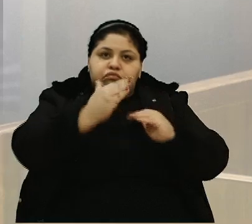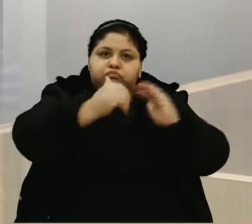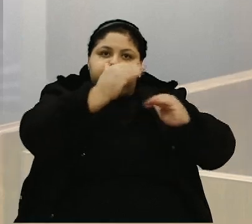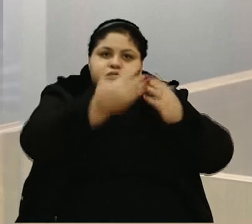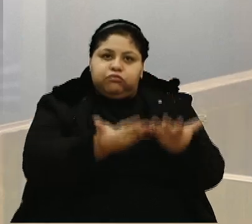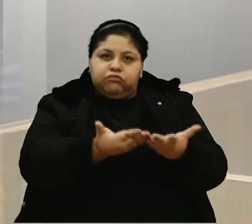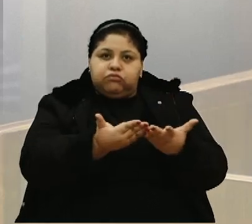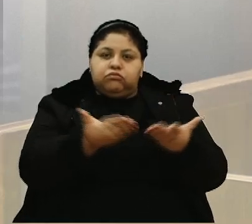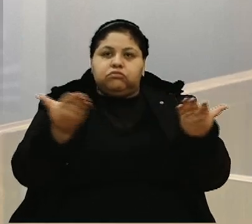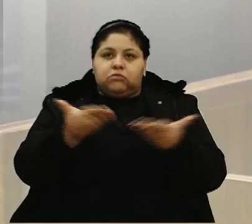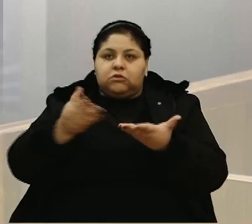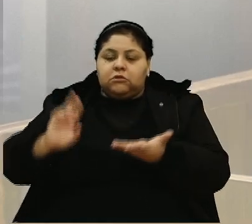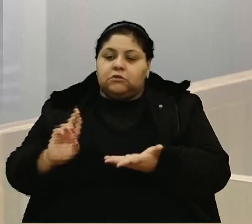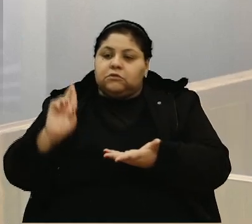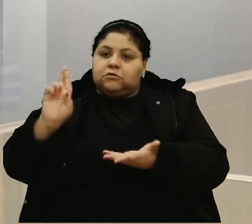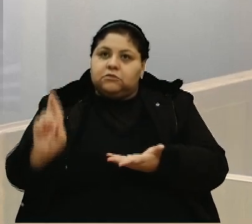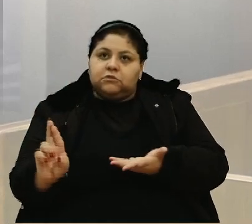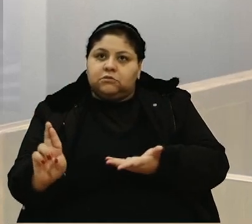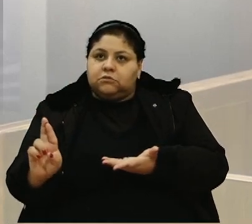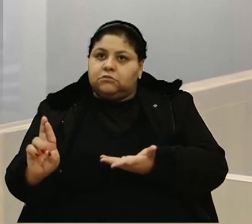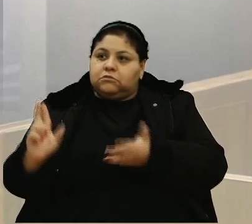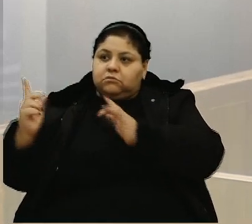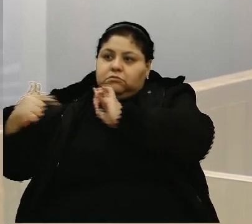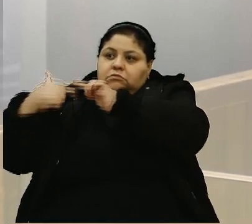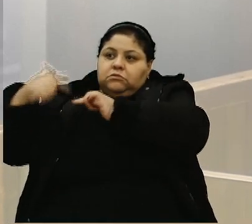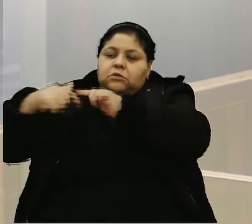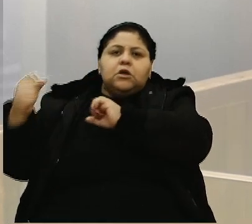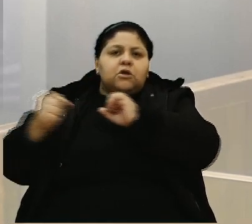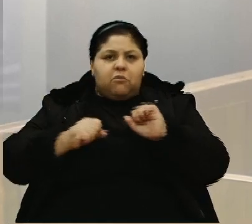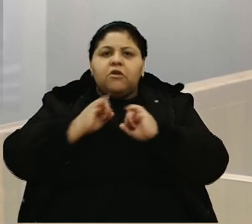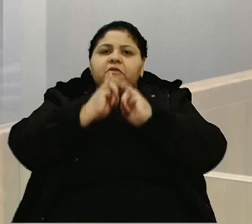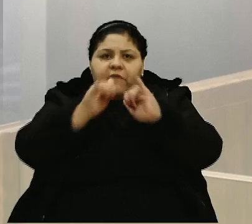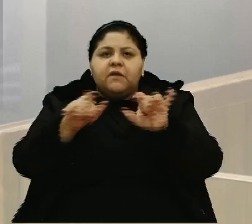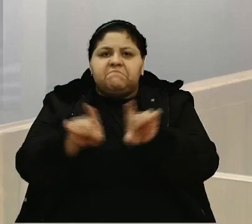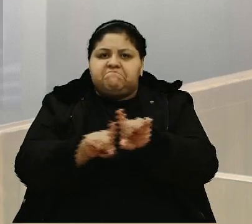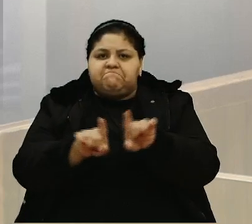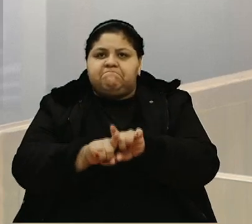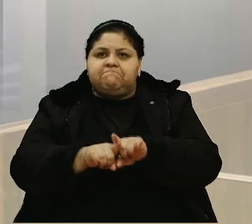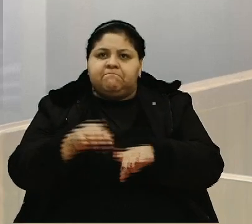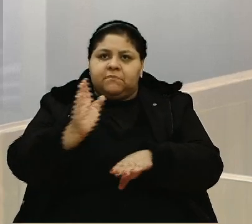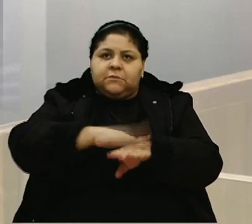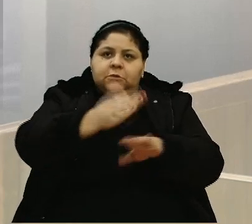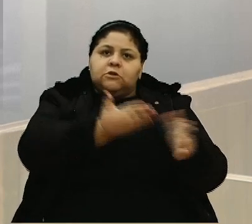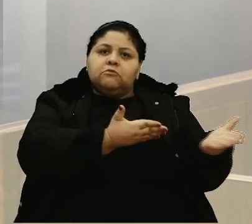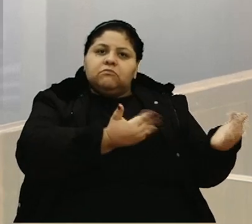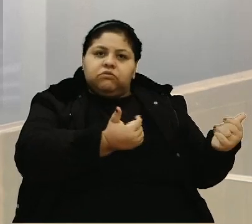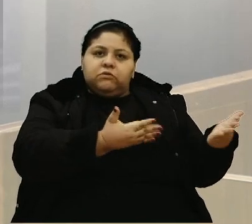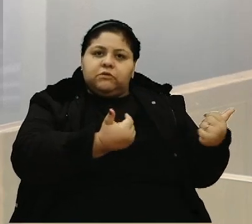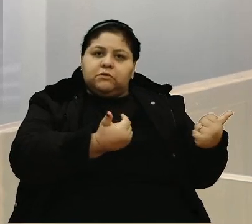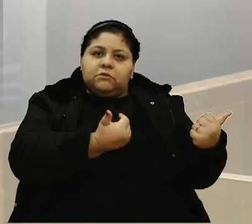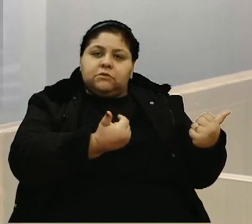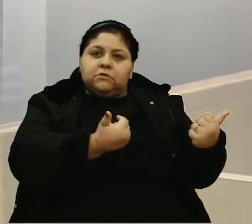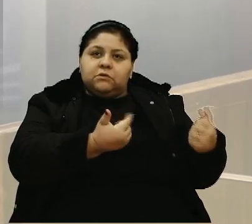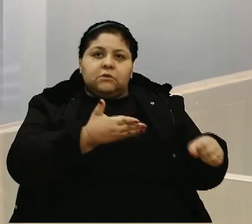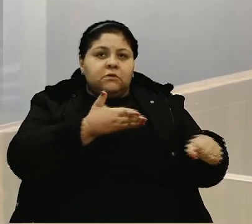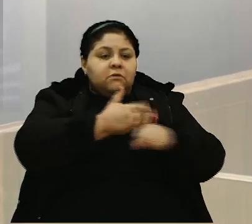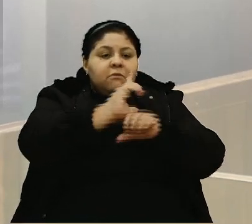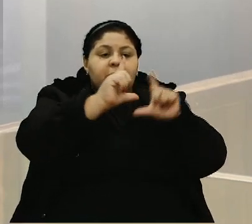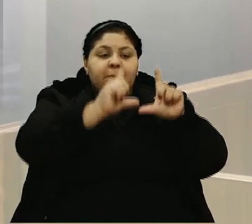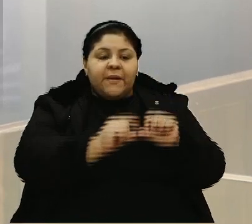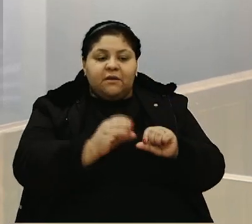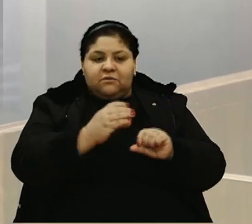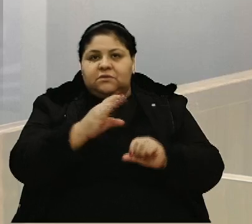E estão aqui os representantes do meio tradicionalista que podem confirmar. Cada vez mais os jovens estão frequentando menos os